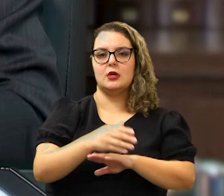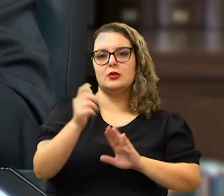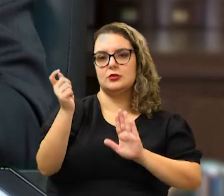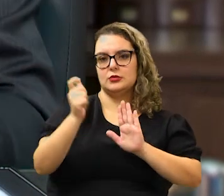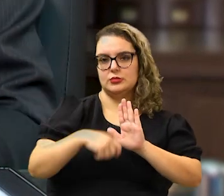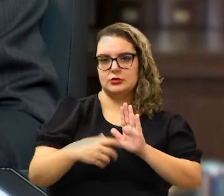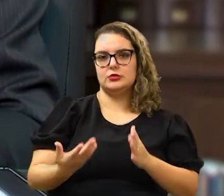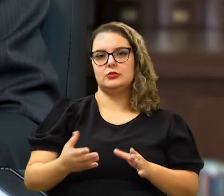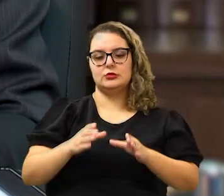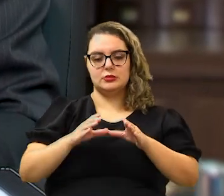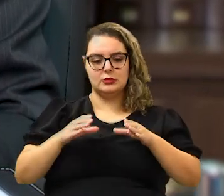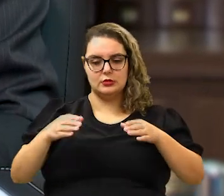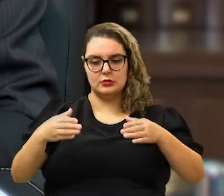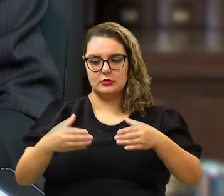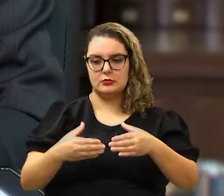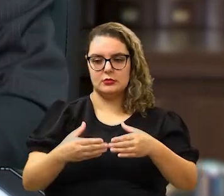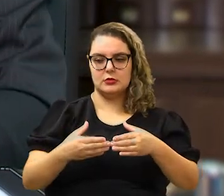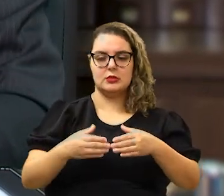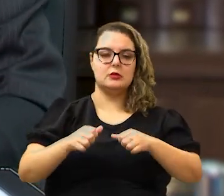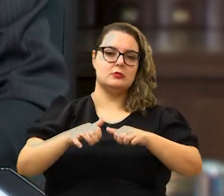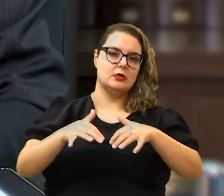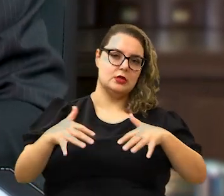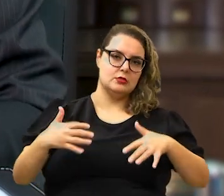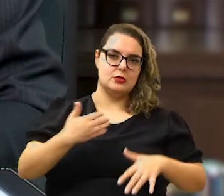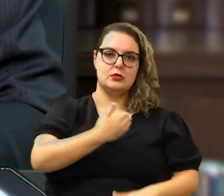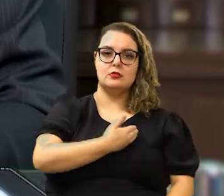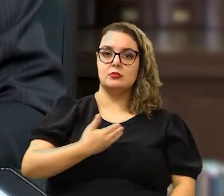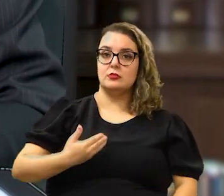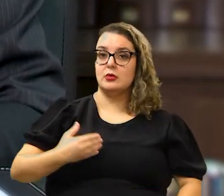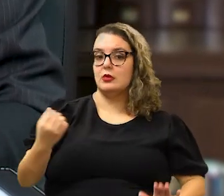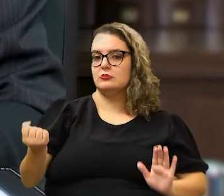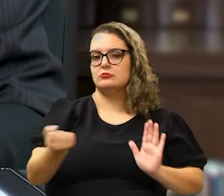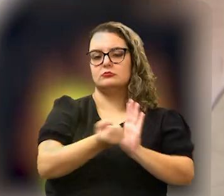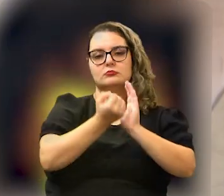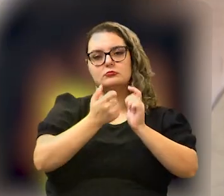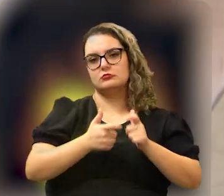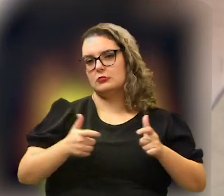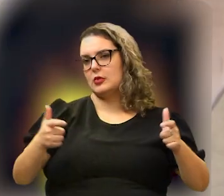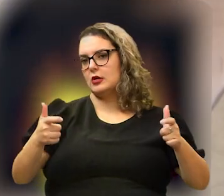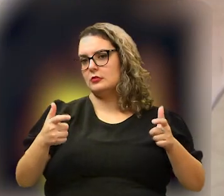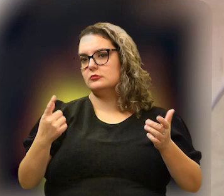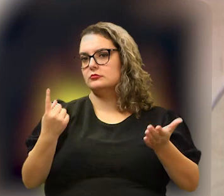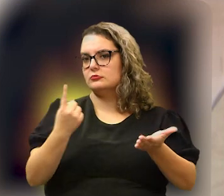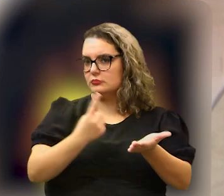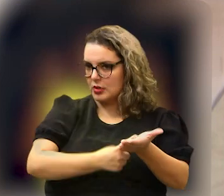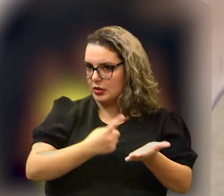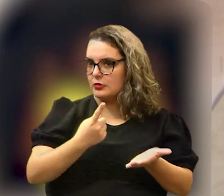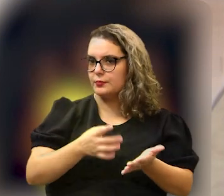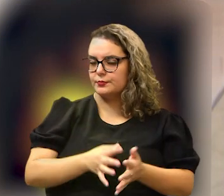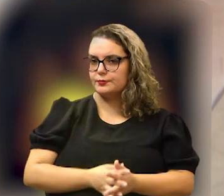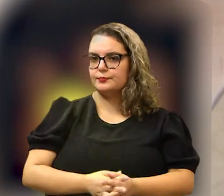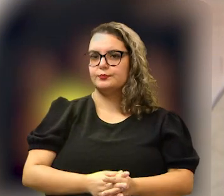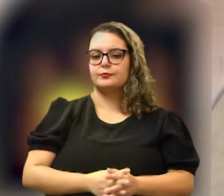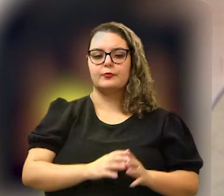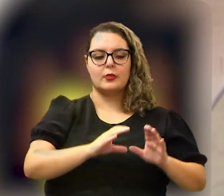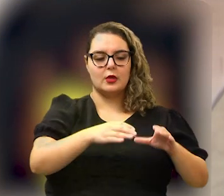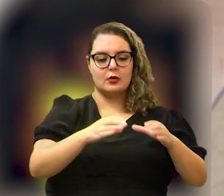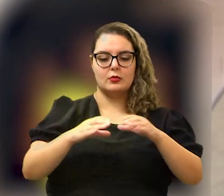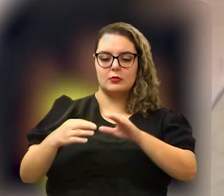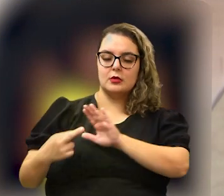grupos de representação de segmentos da sociedade também muito importante. Então nós ouvimos a população,